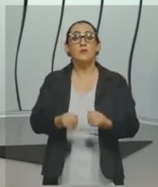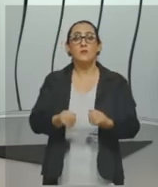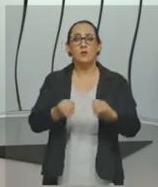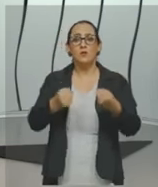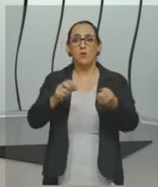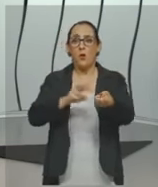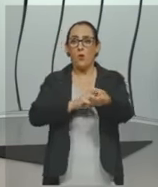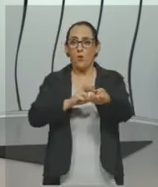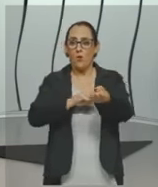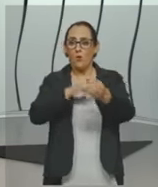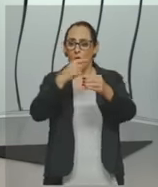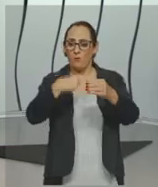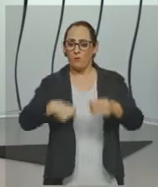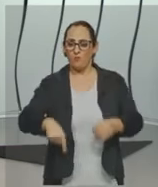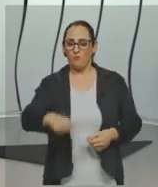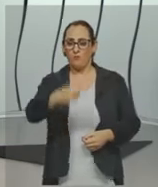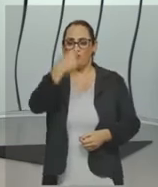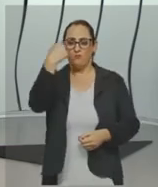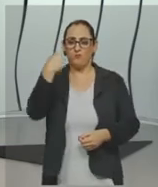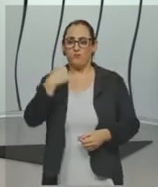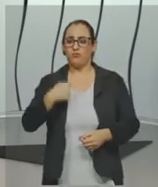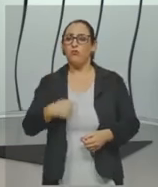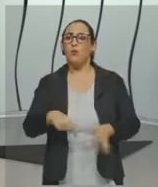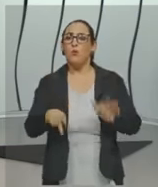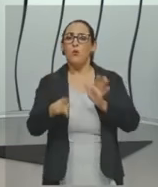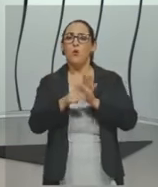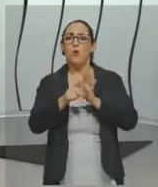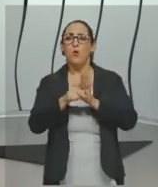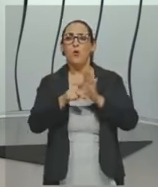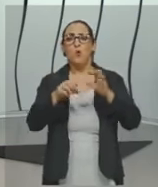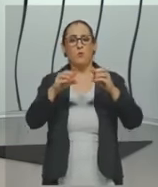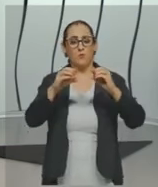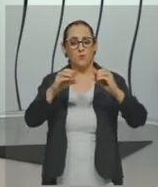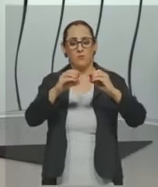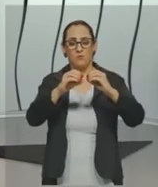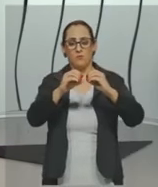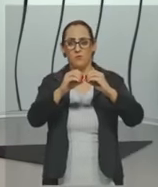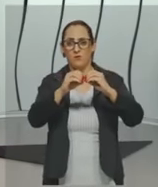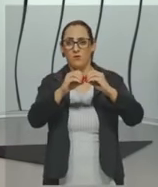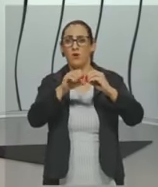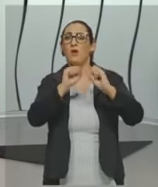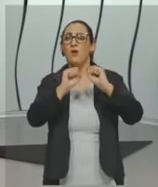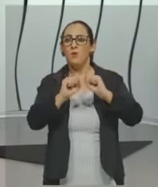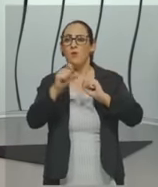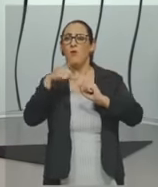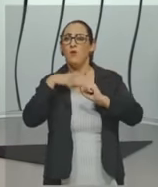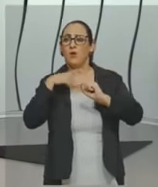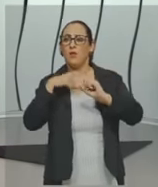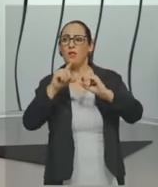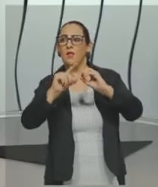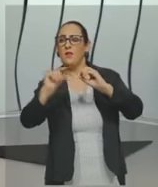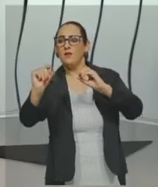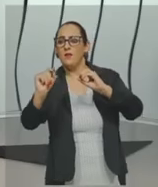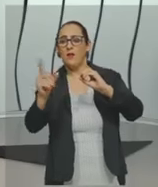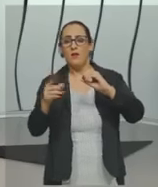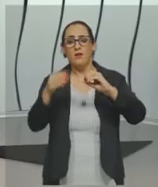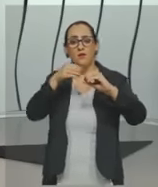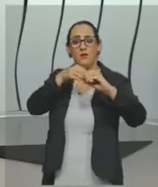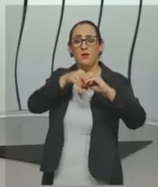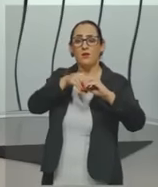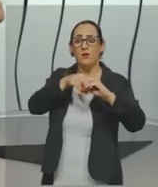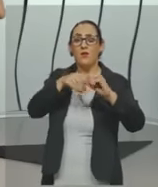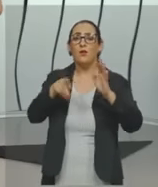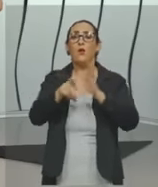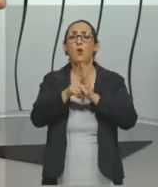tem um potencial elétrico, né? Vai polarizar, despolarizar, isso com entrada, saída de cálcio, já é um pouquinho mais complexo para